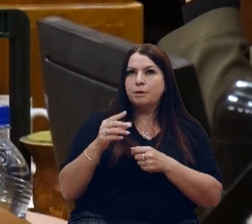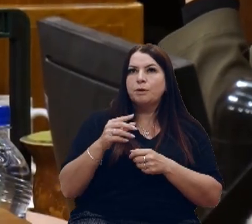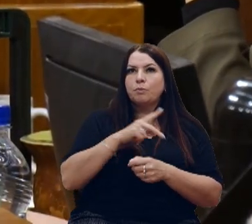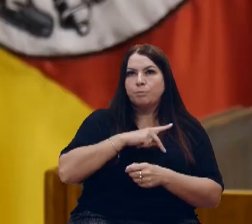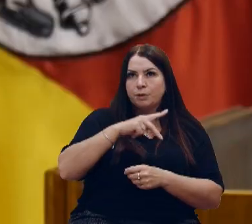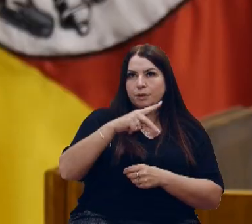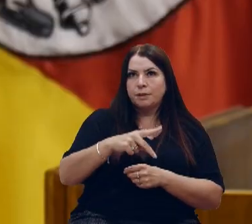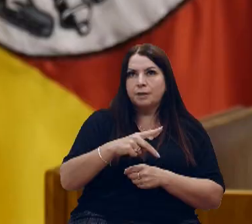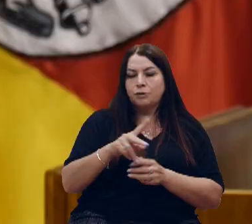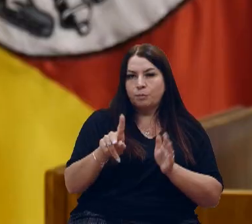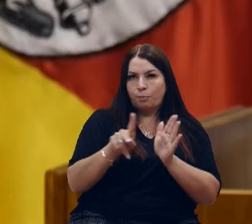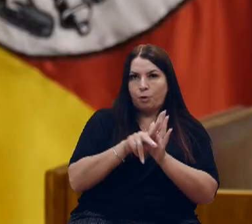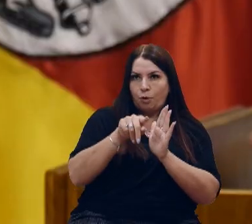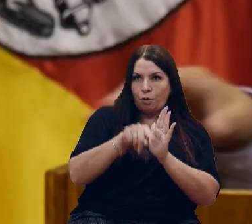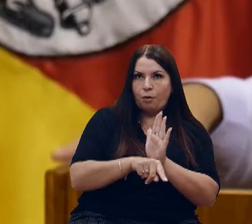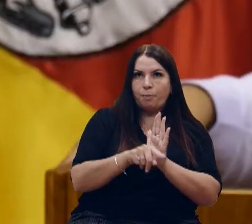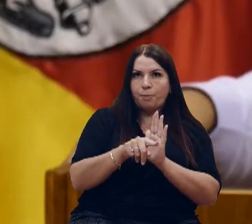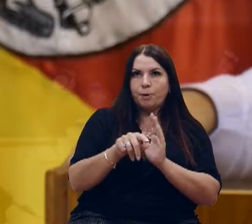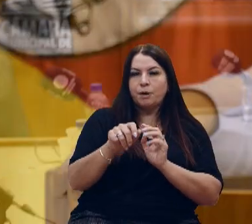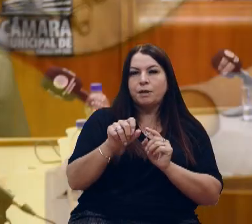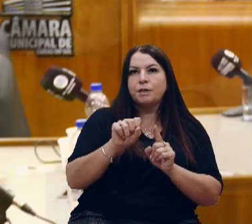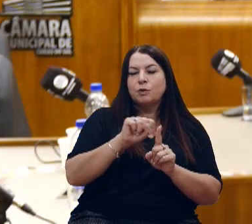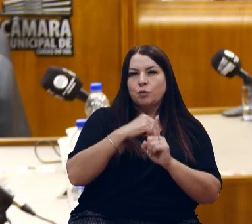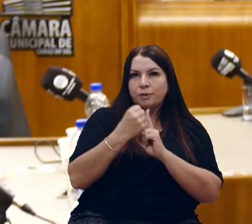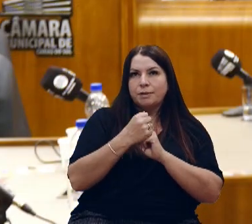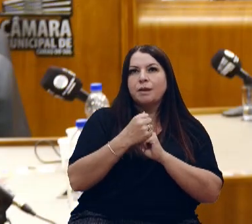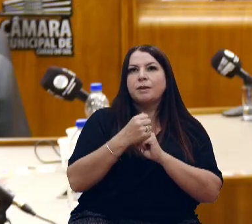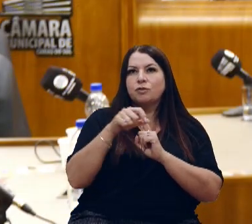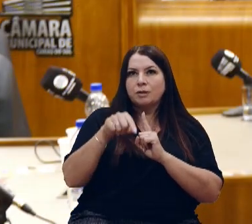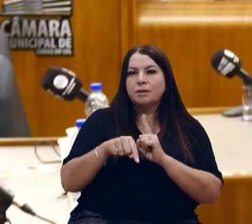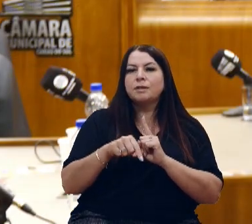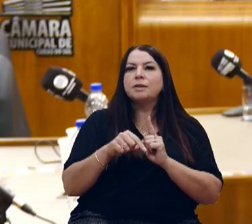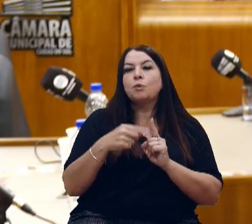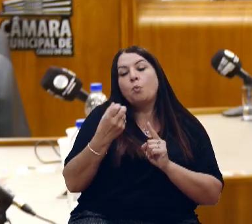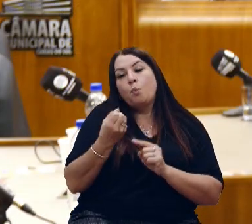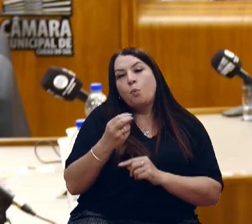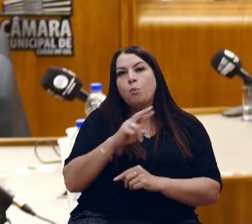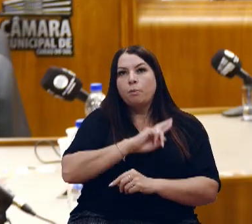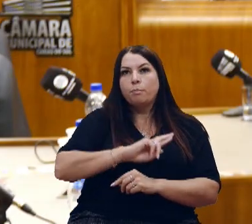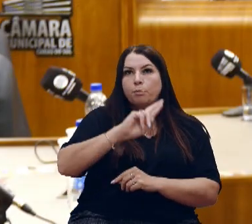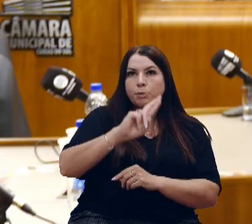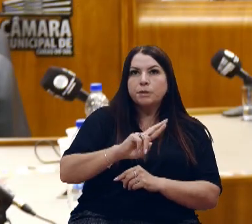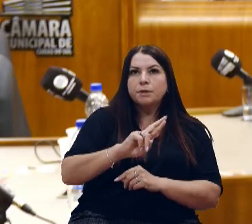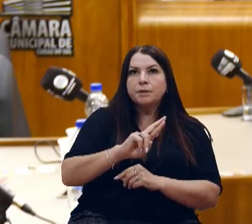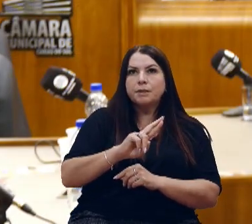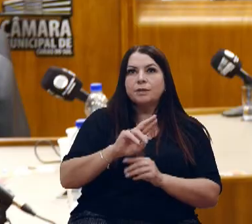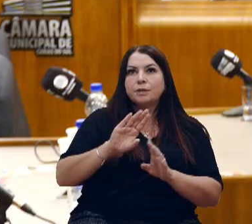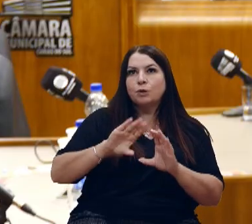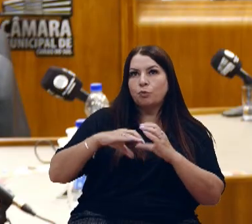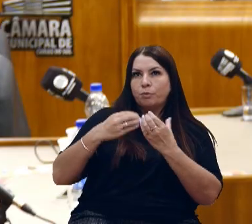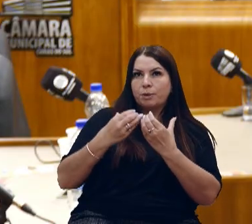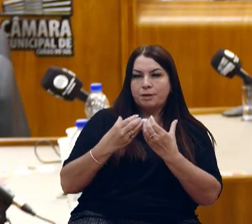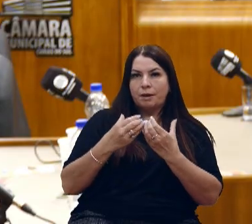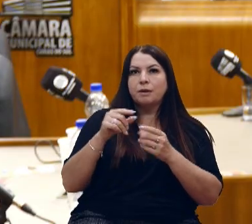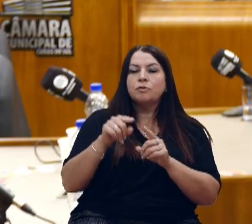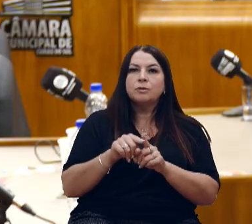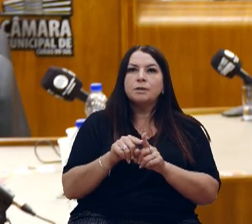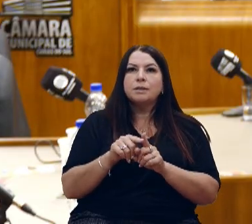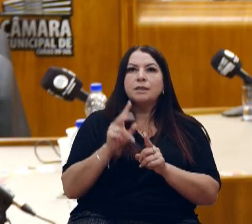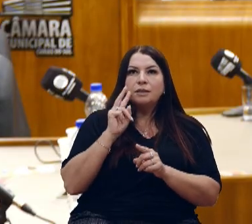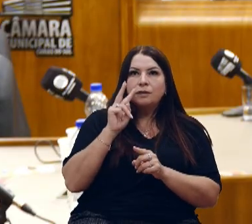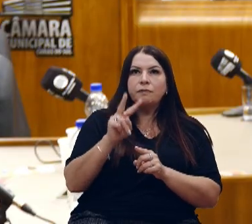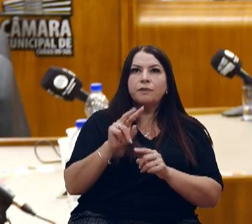presidência exclusiva da sociedade civil ou representantes, né, das comunidades, além aí de